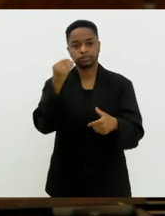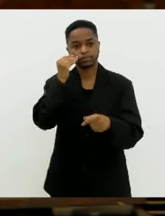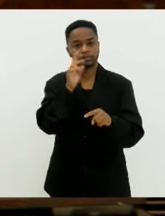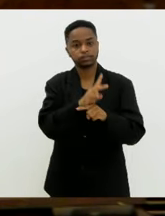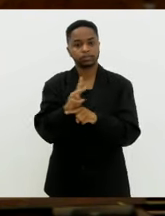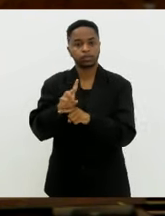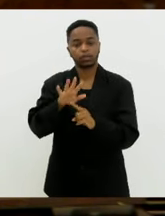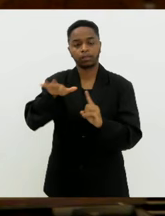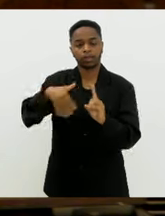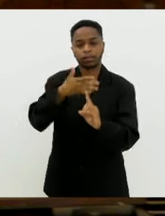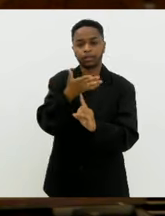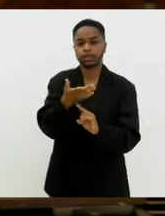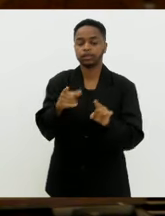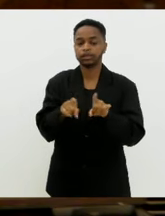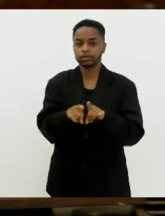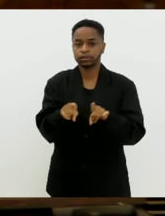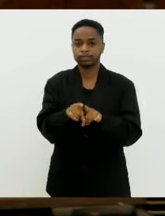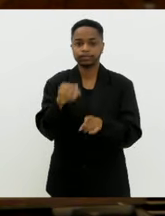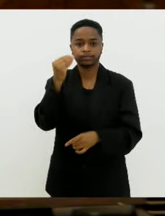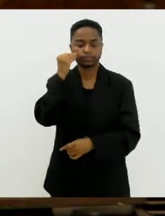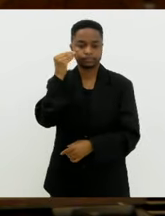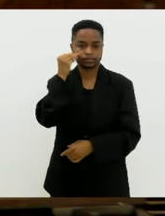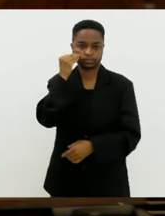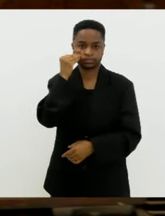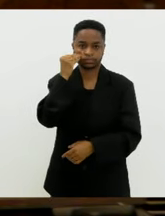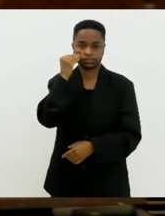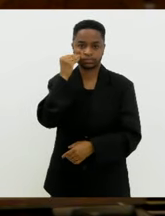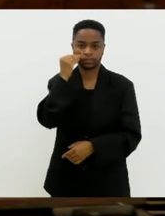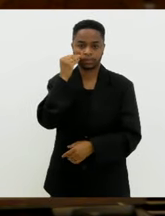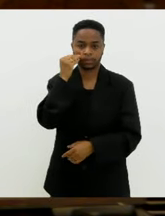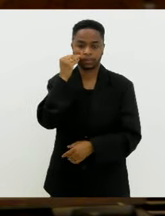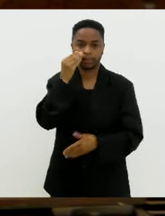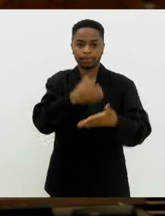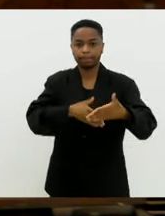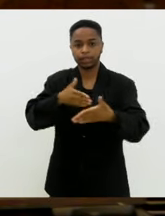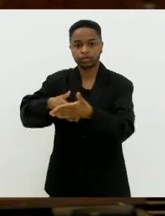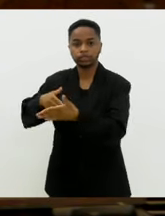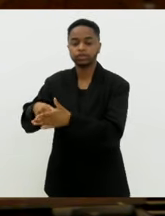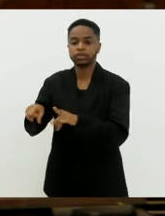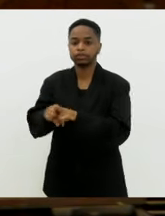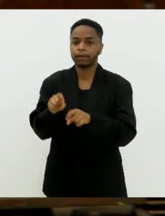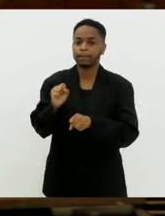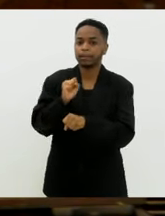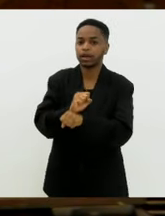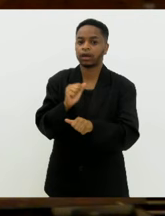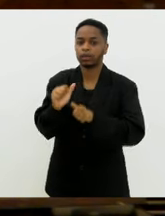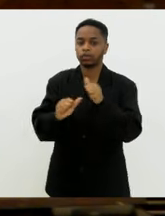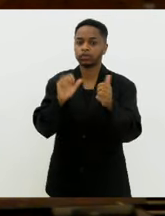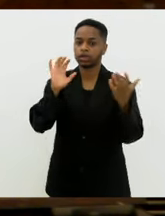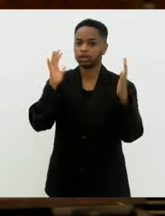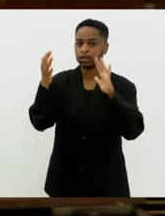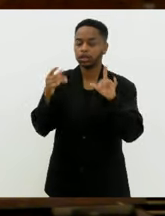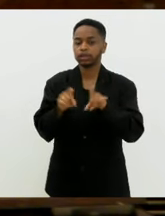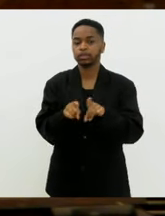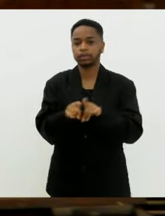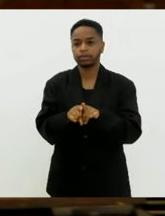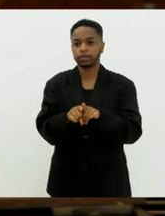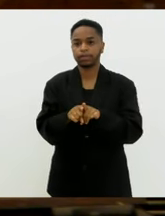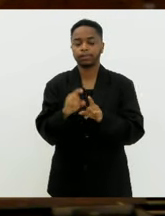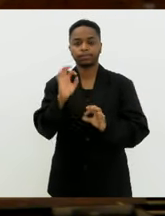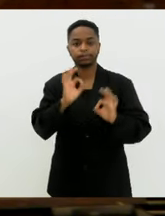ambiente, tanto para tentar inibir e frear as mudanças climáticas, quanto também para